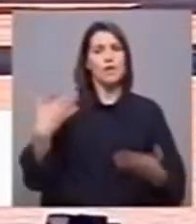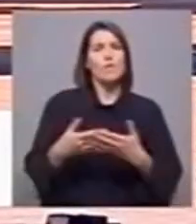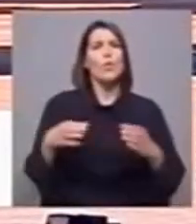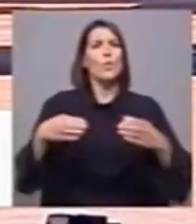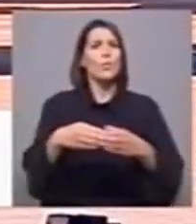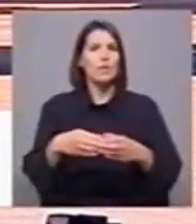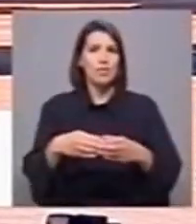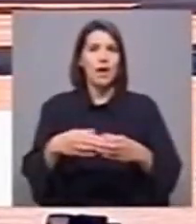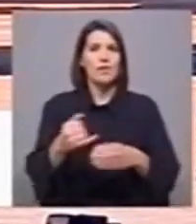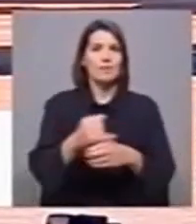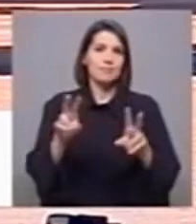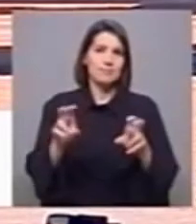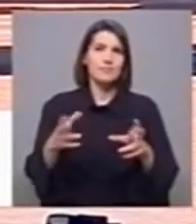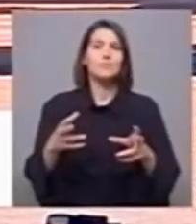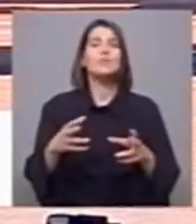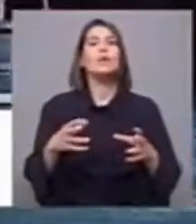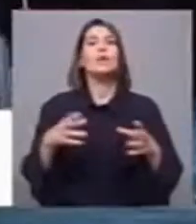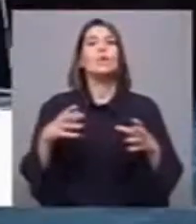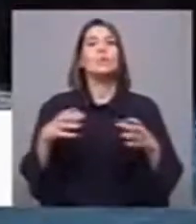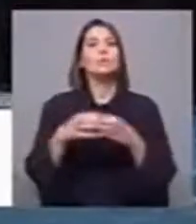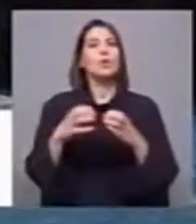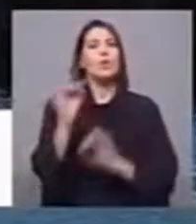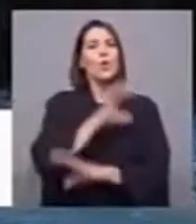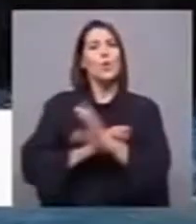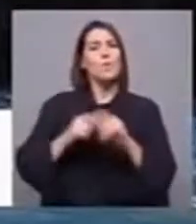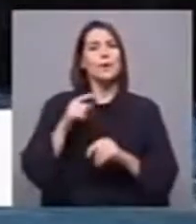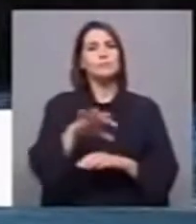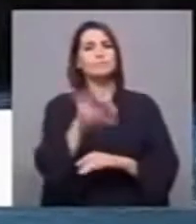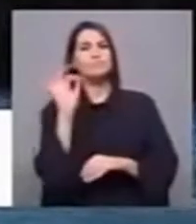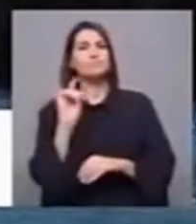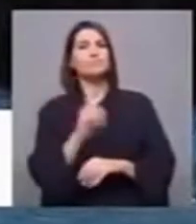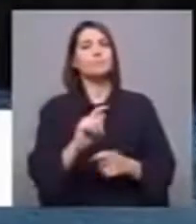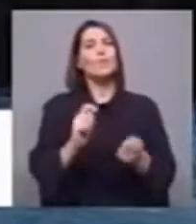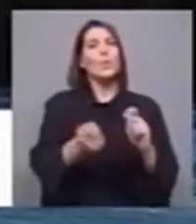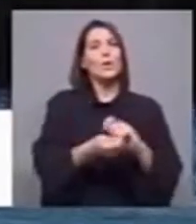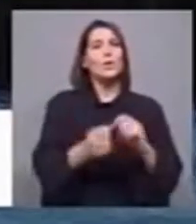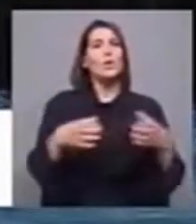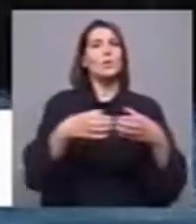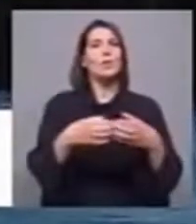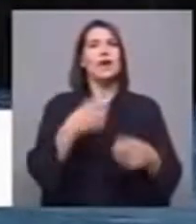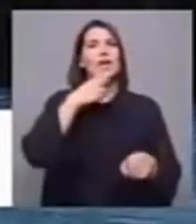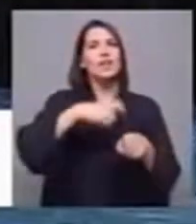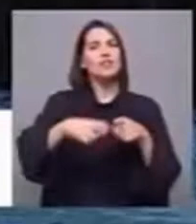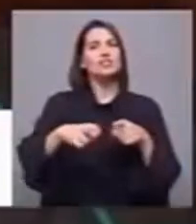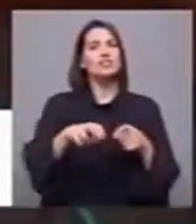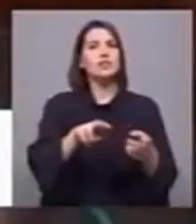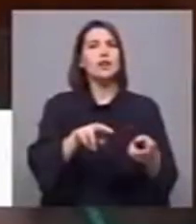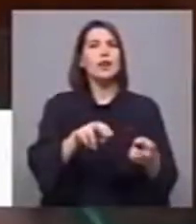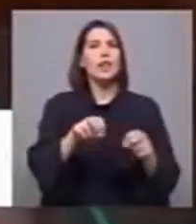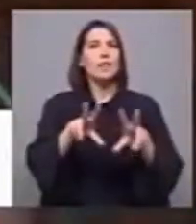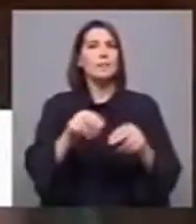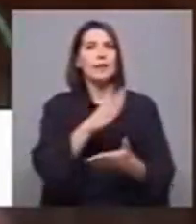insulares selecionadas pela comissão europeia para se transformar em comunidade piloto de energias renováveis até